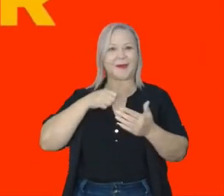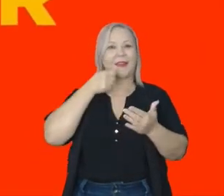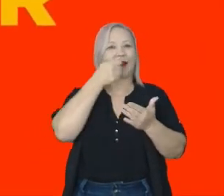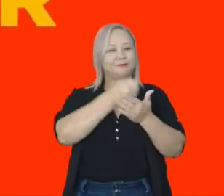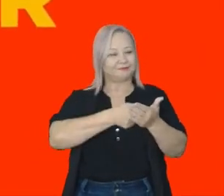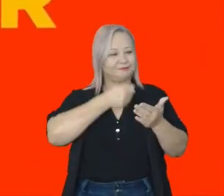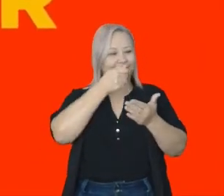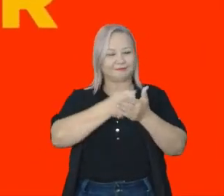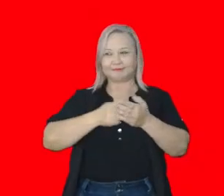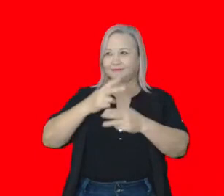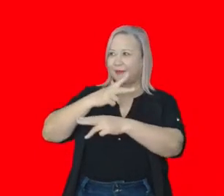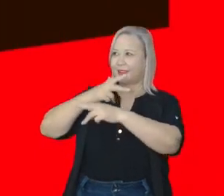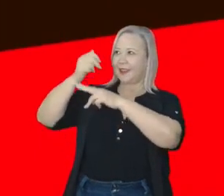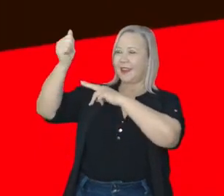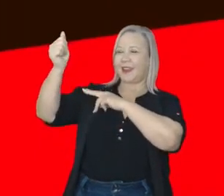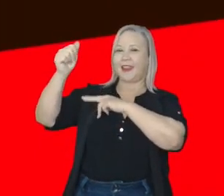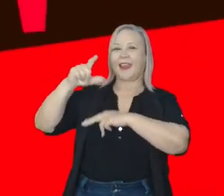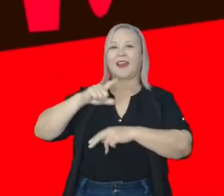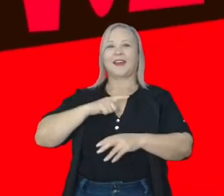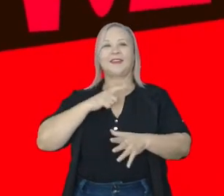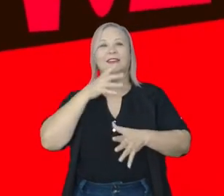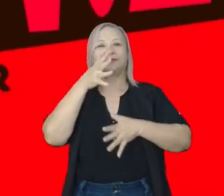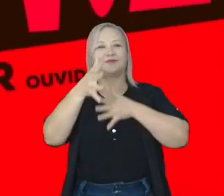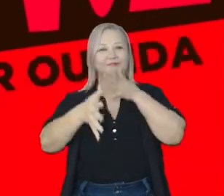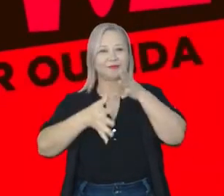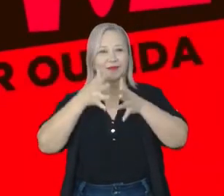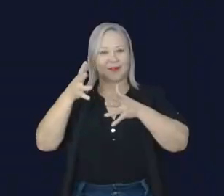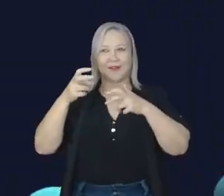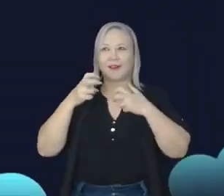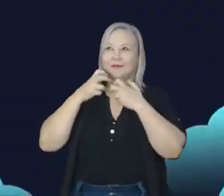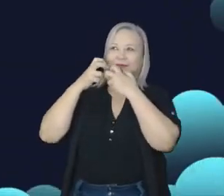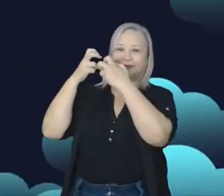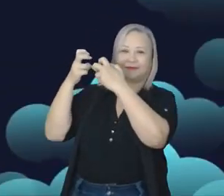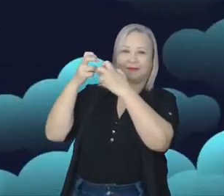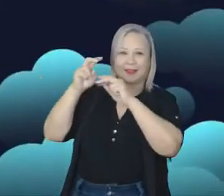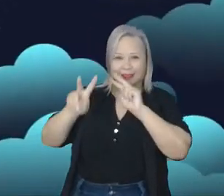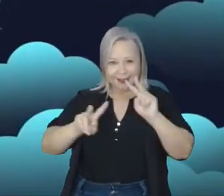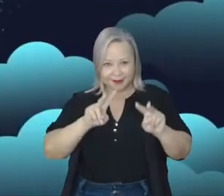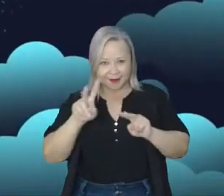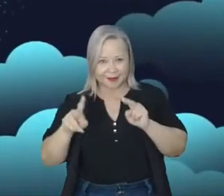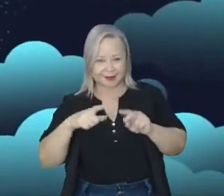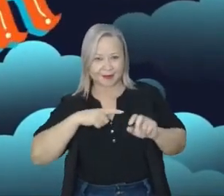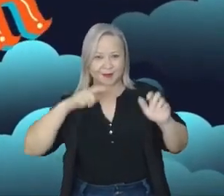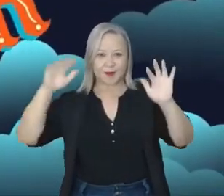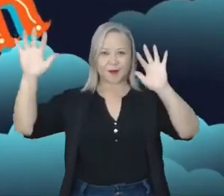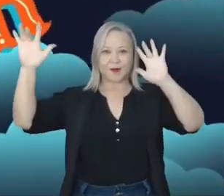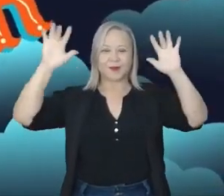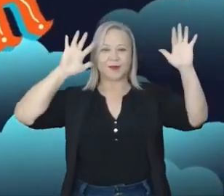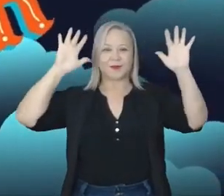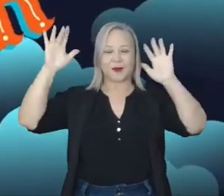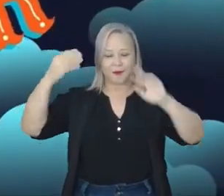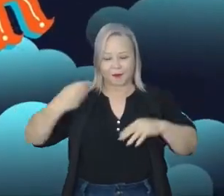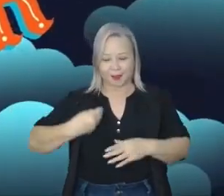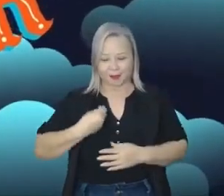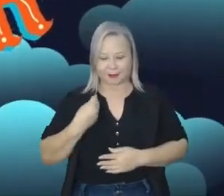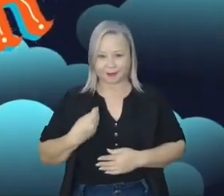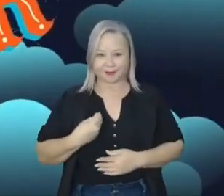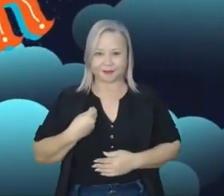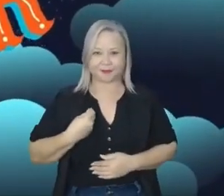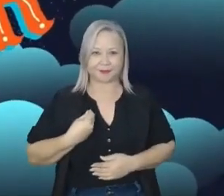batalhando pra vencer. Tenho voz pra ser ouvida, tenho sonhos pra